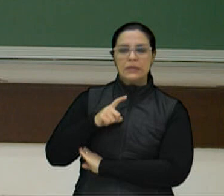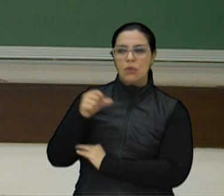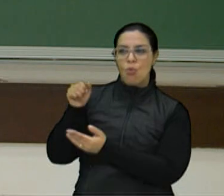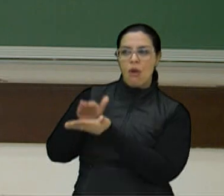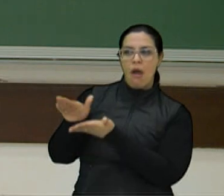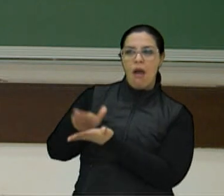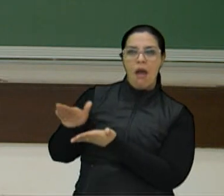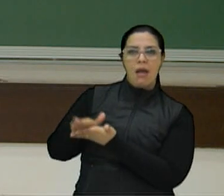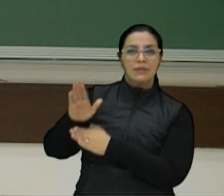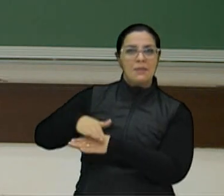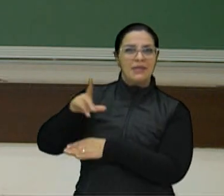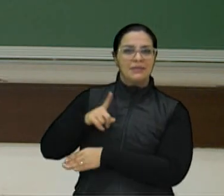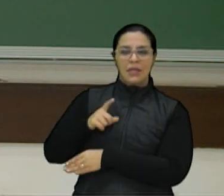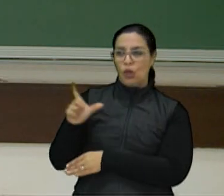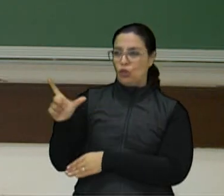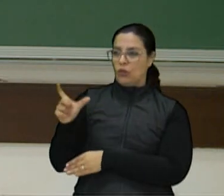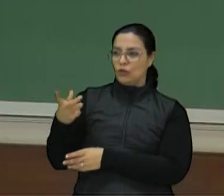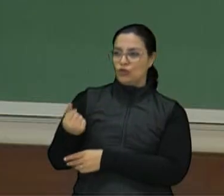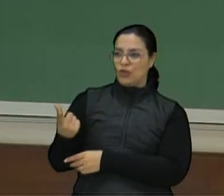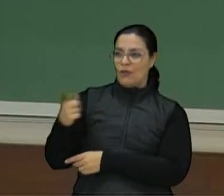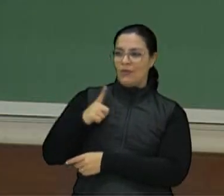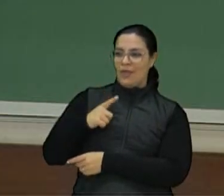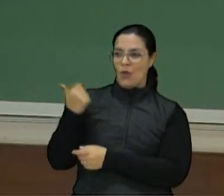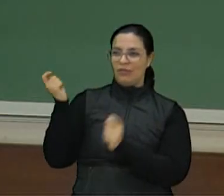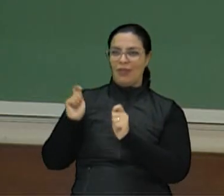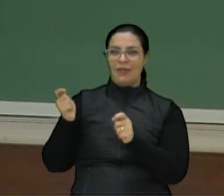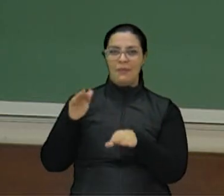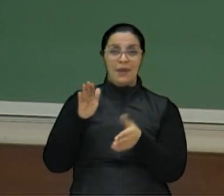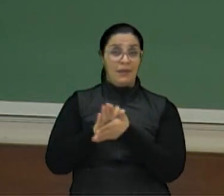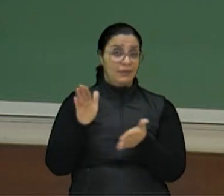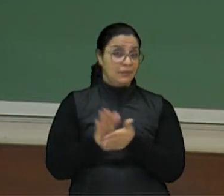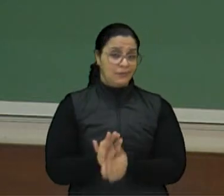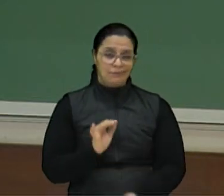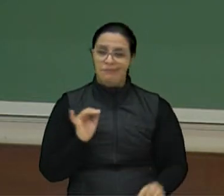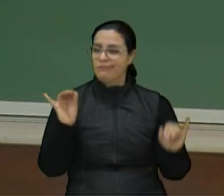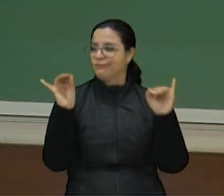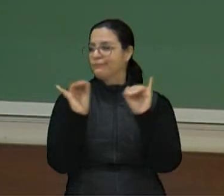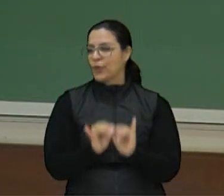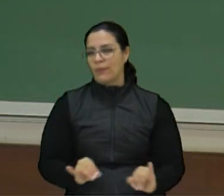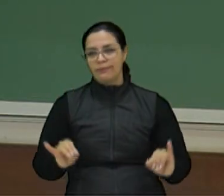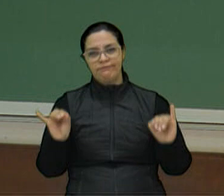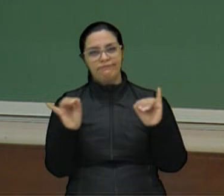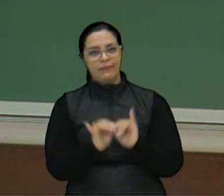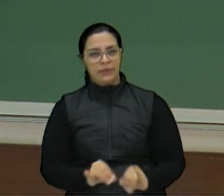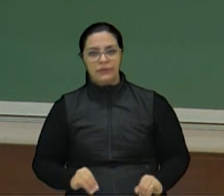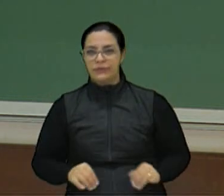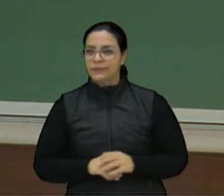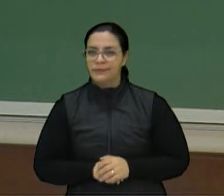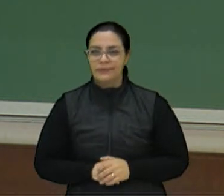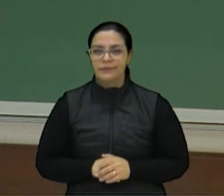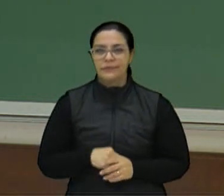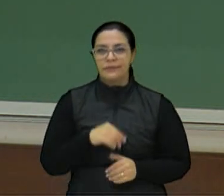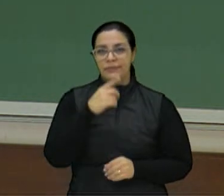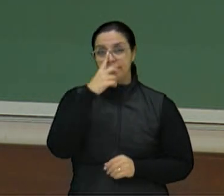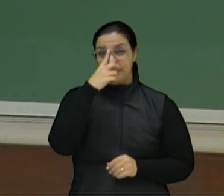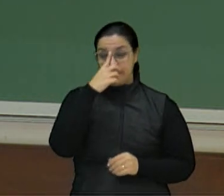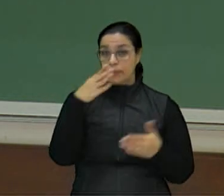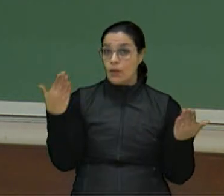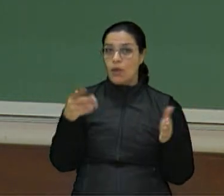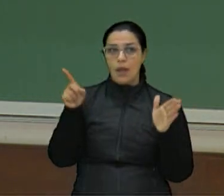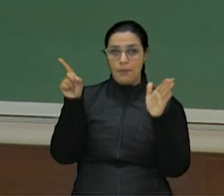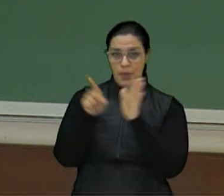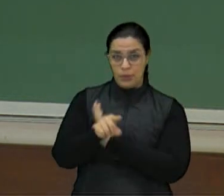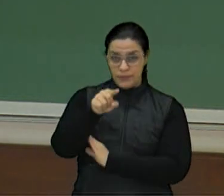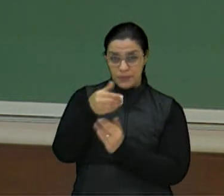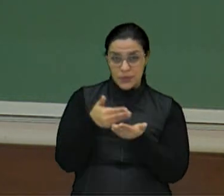crédito lhe dá? Lê do engano. Lê do engano. Muito bem. Um quiz